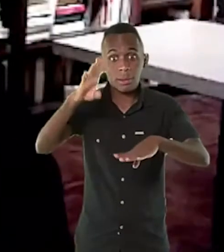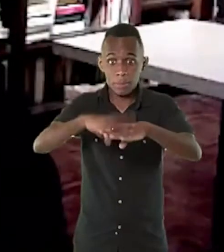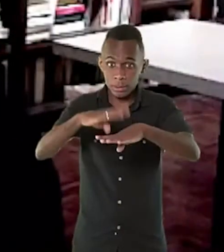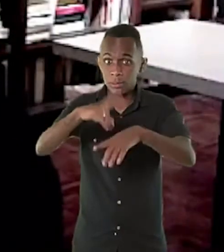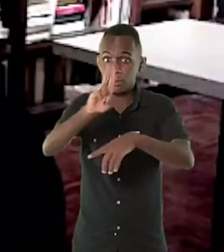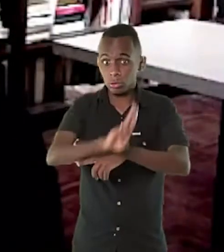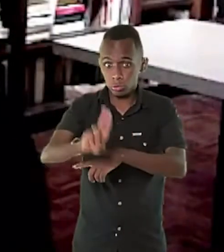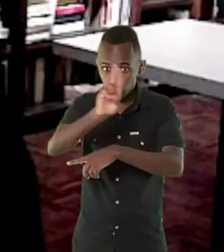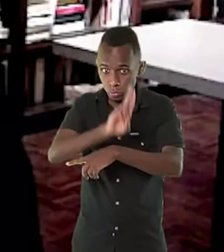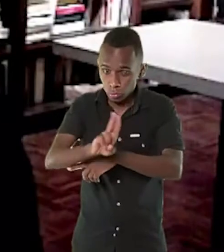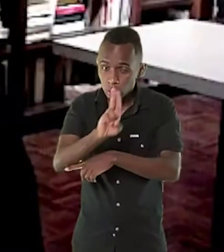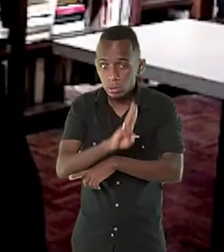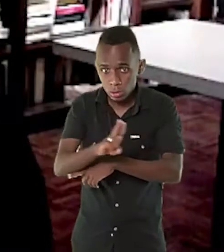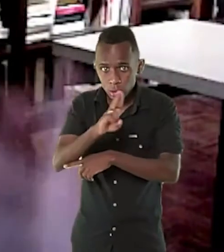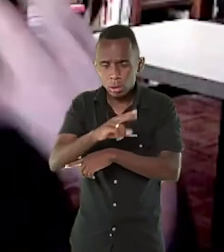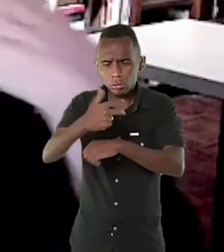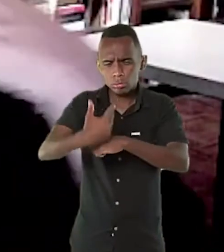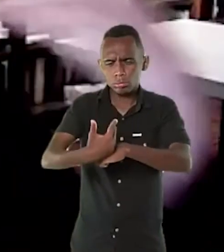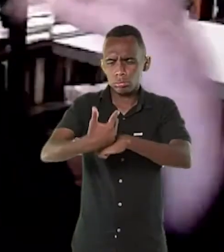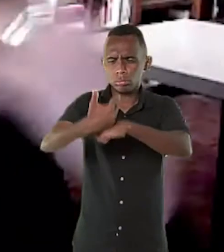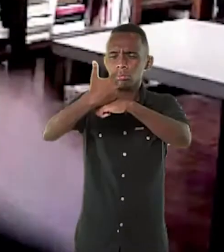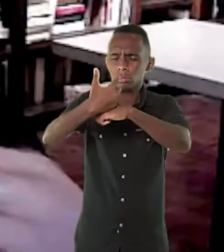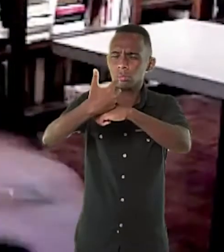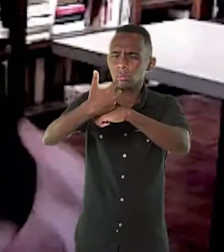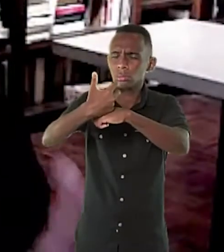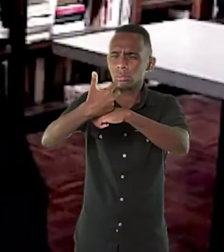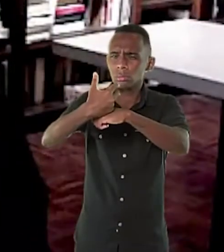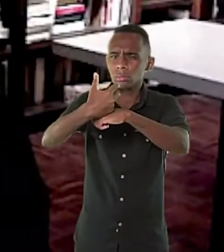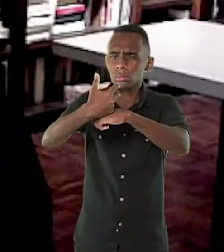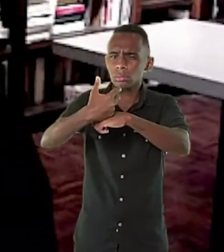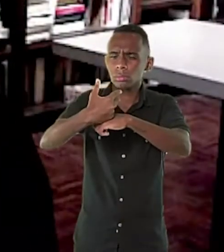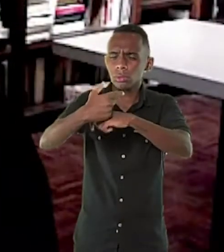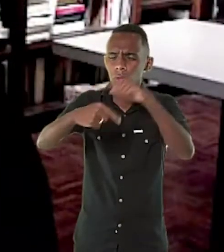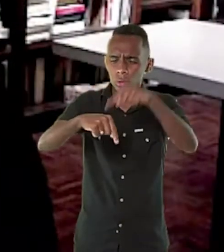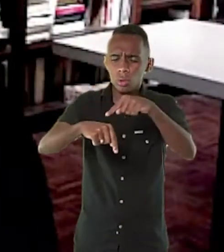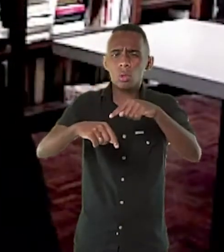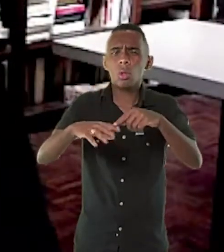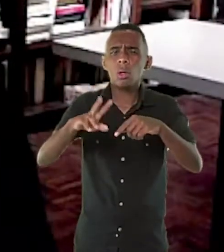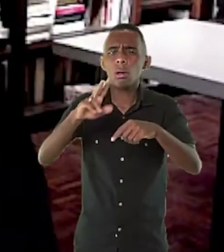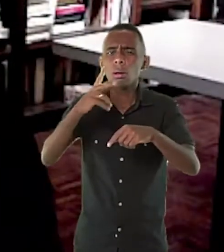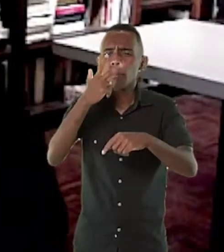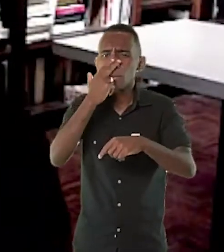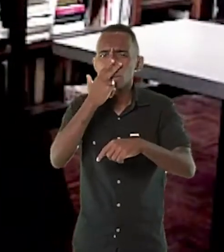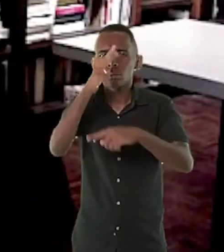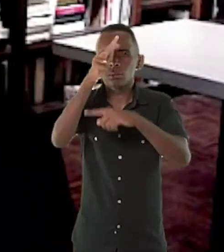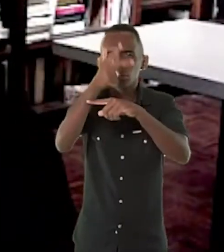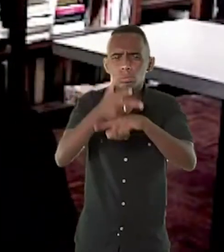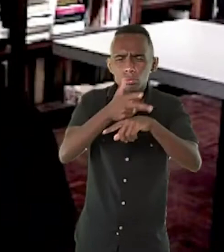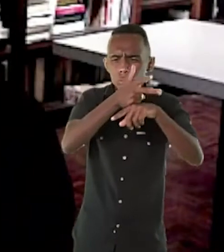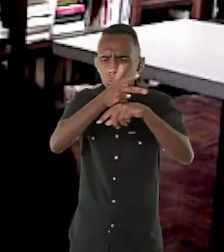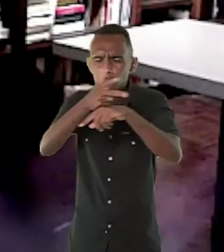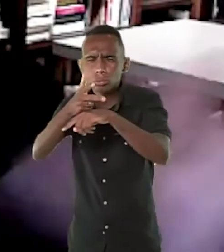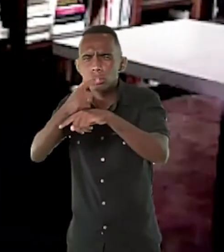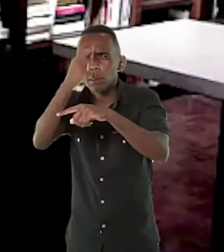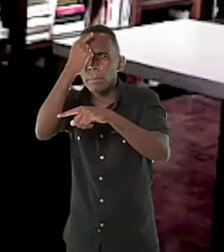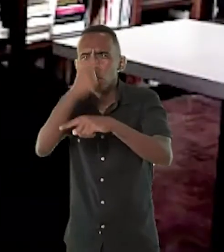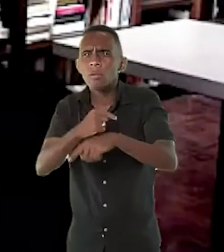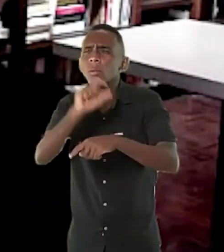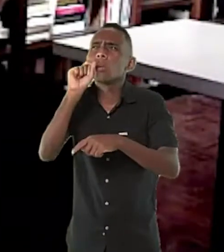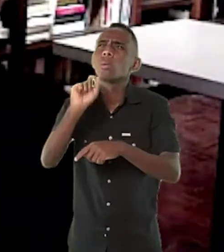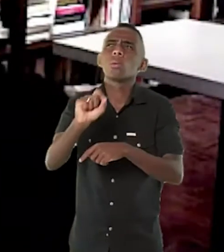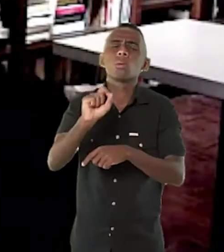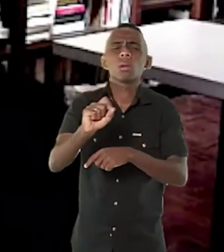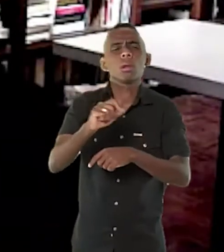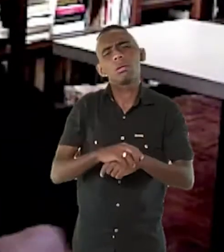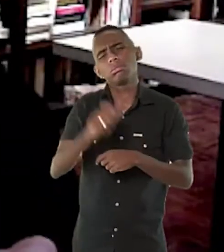ele reconhece isso e fala, essas linhas aqui batem com quem? De quem que